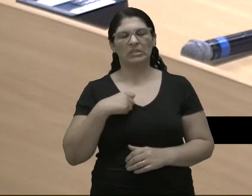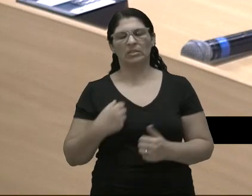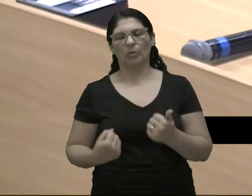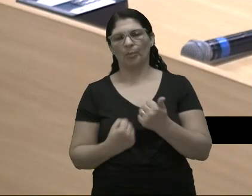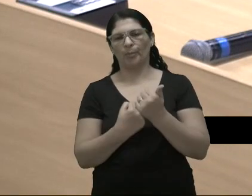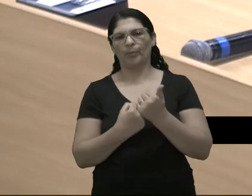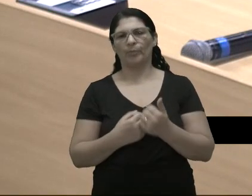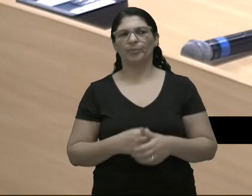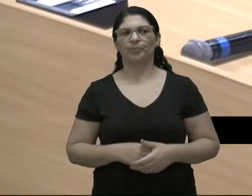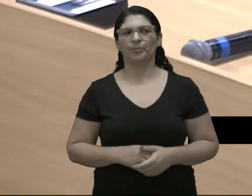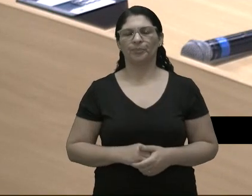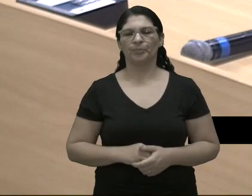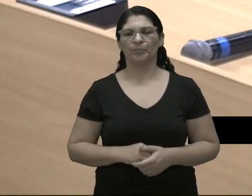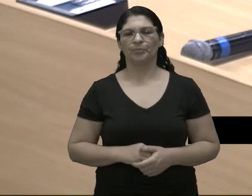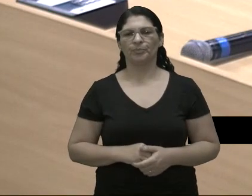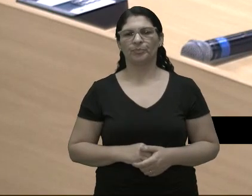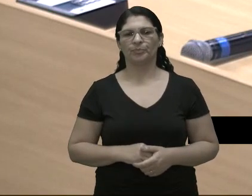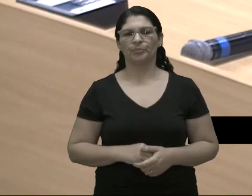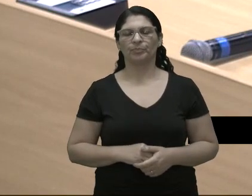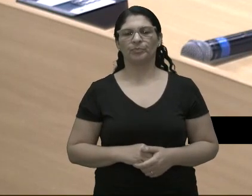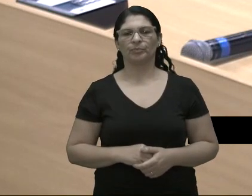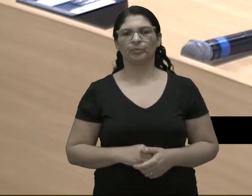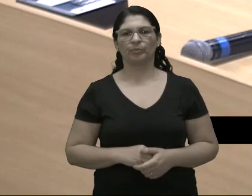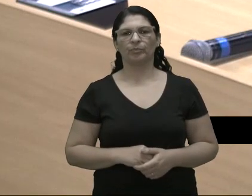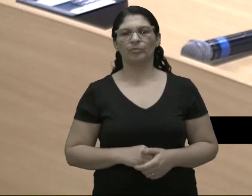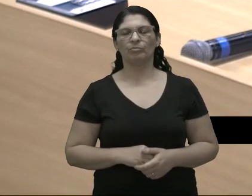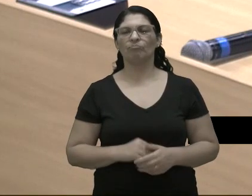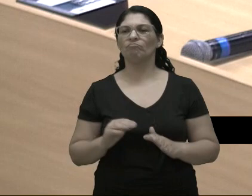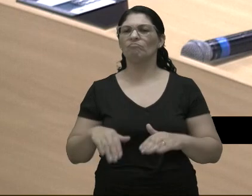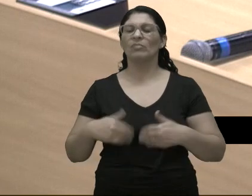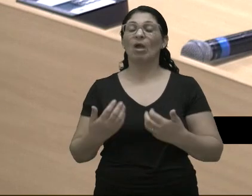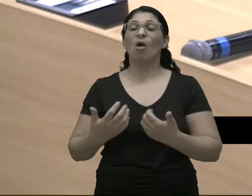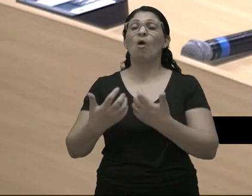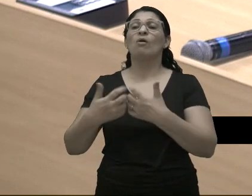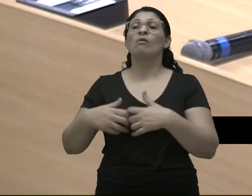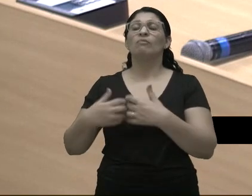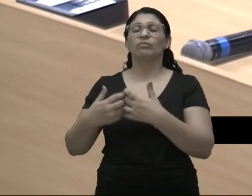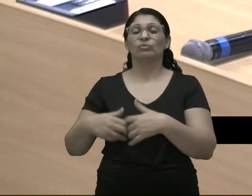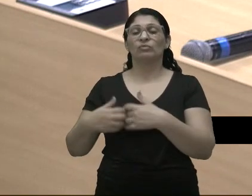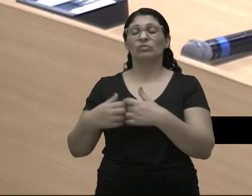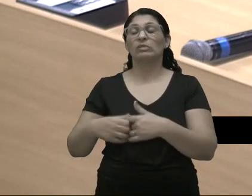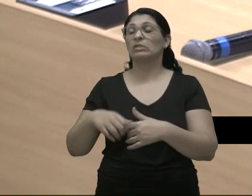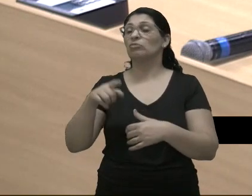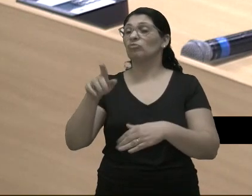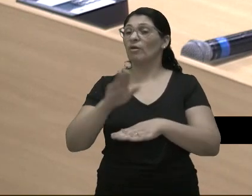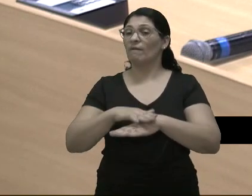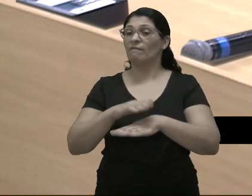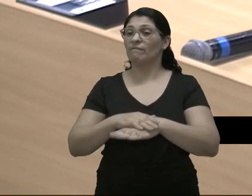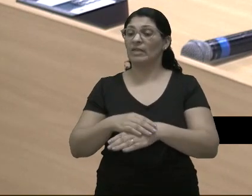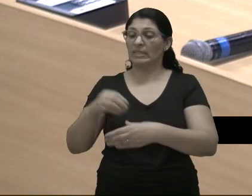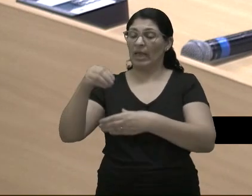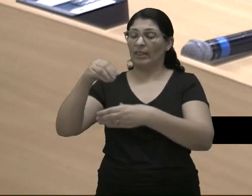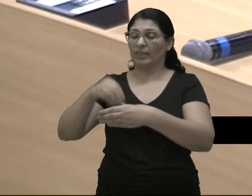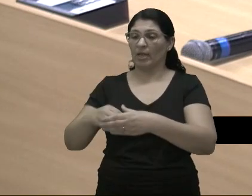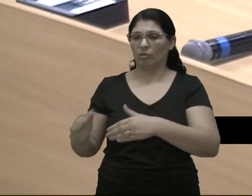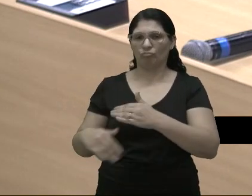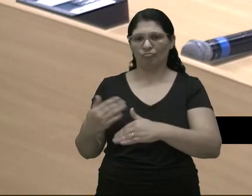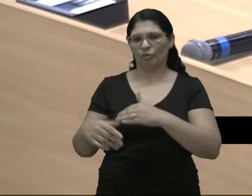Tá. É, qual a função a senhora, a senhora exercia dentro desse processo seletivo?